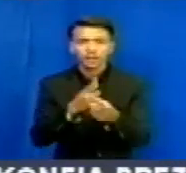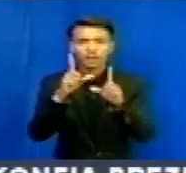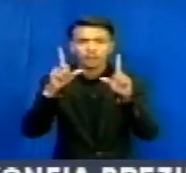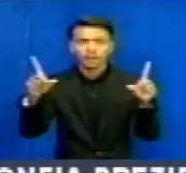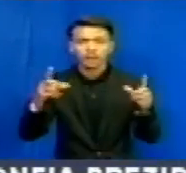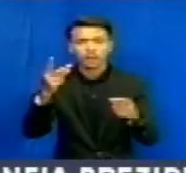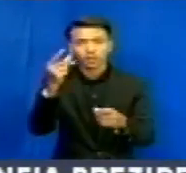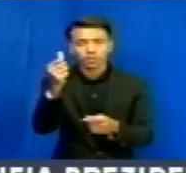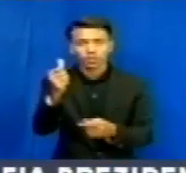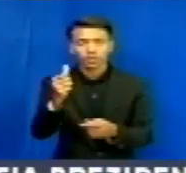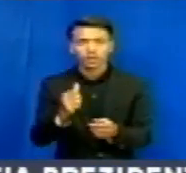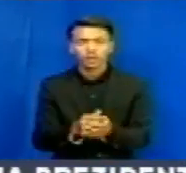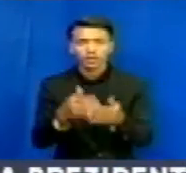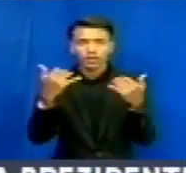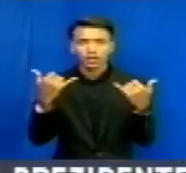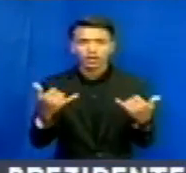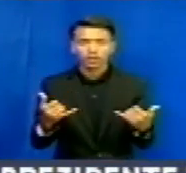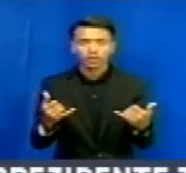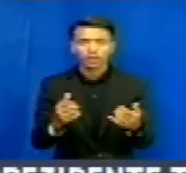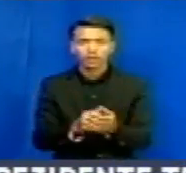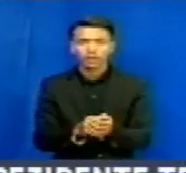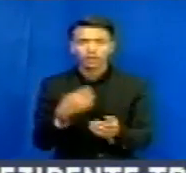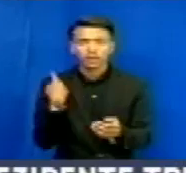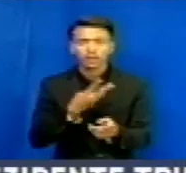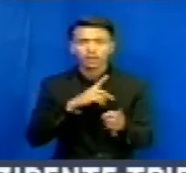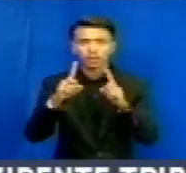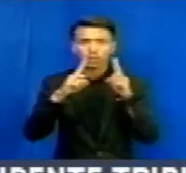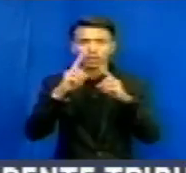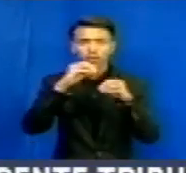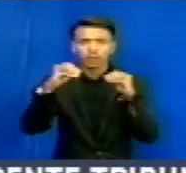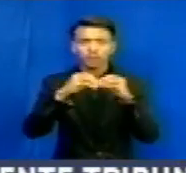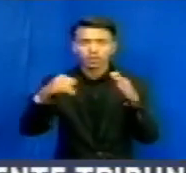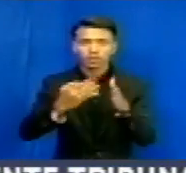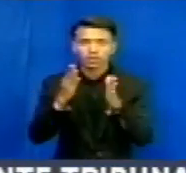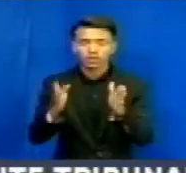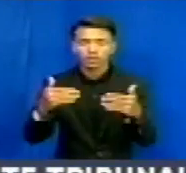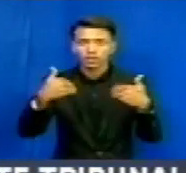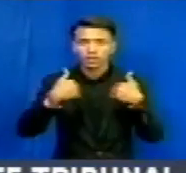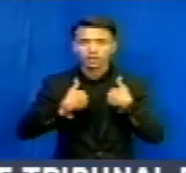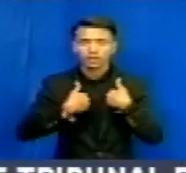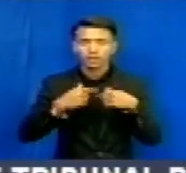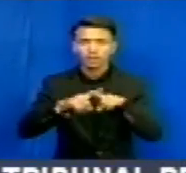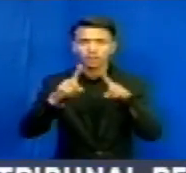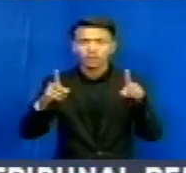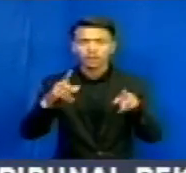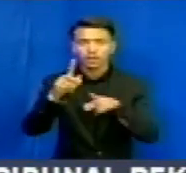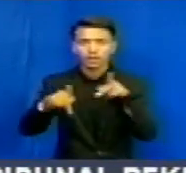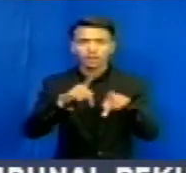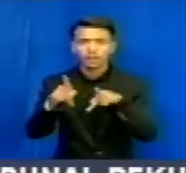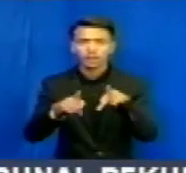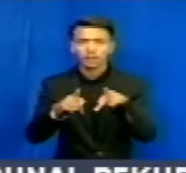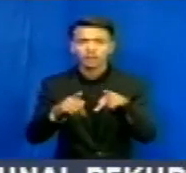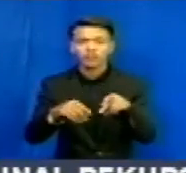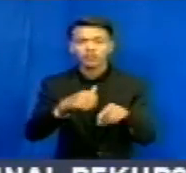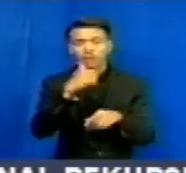liberdade na tom agora liberdade de expressão e se ite colhe com uma jornalista nia iha mas agora ite colhe com uma cidadão nia ne que